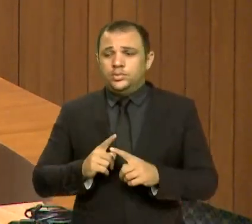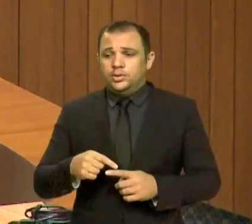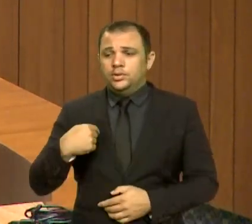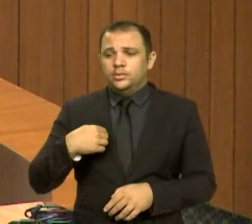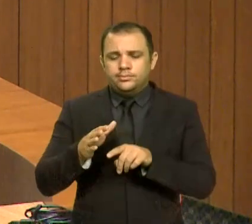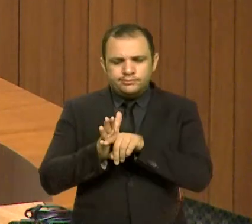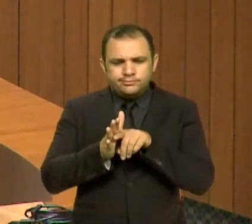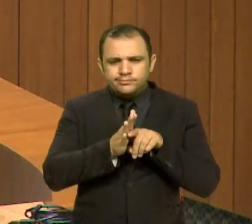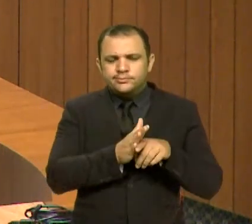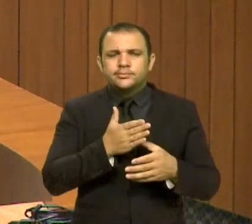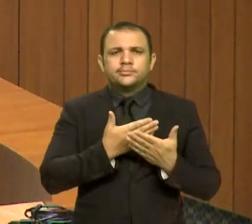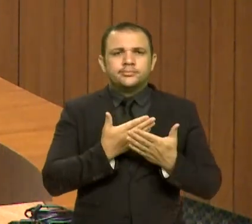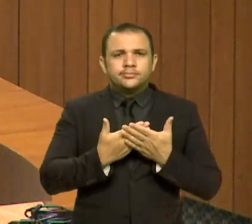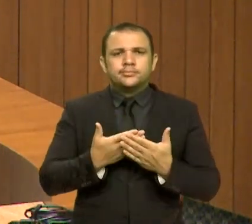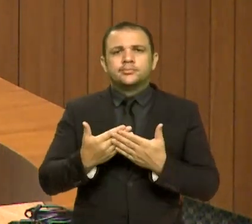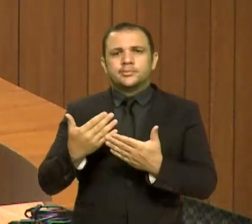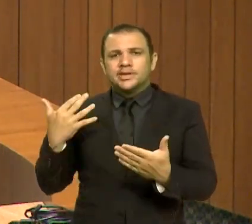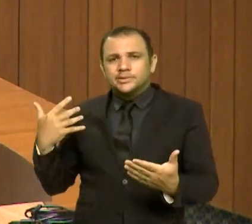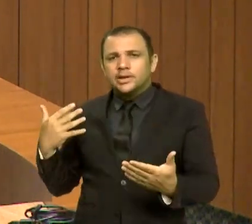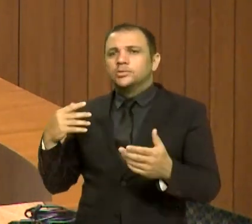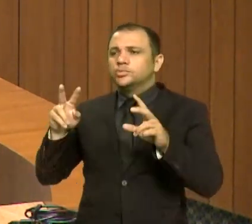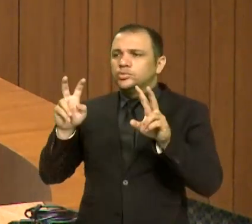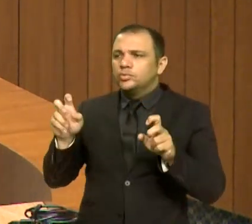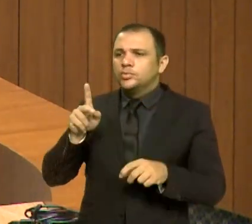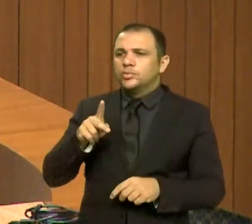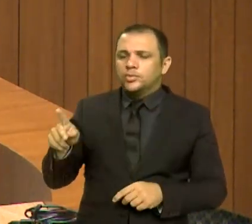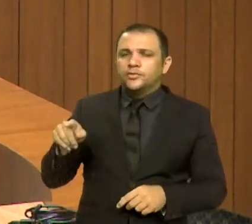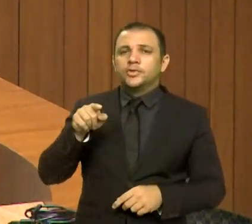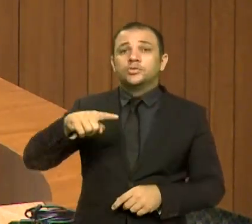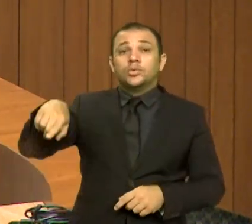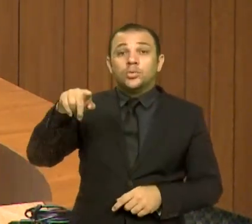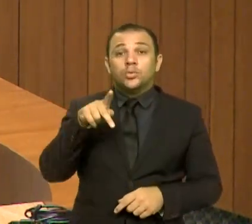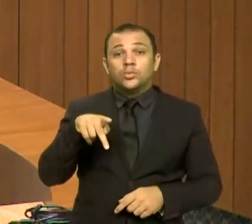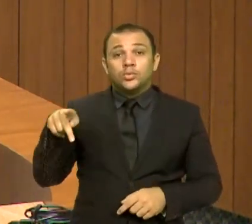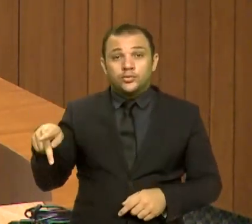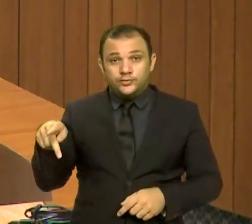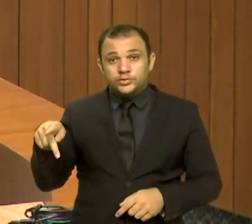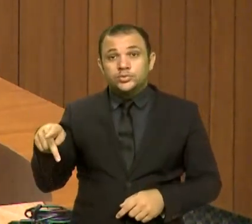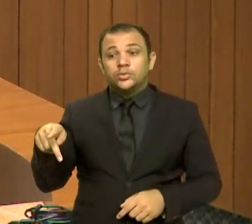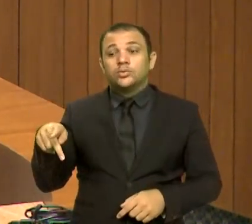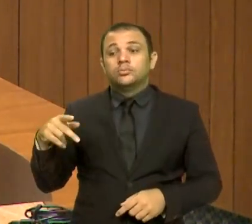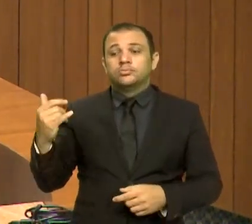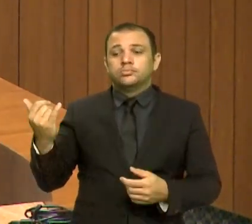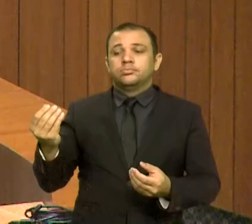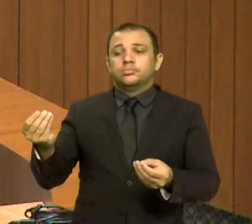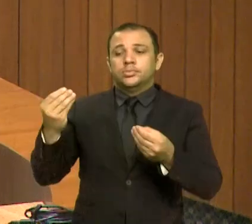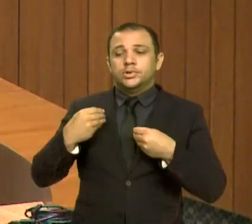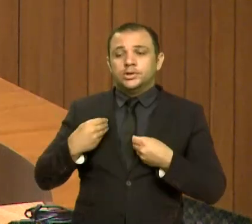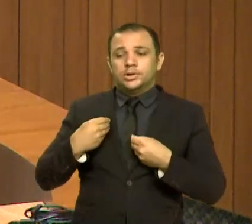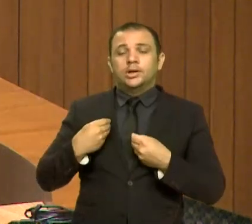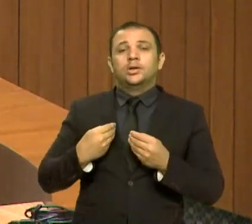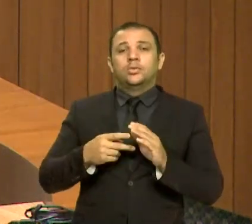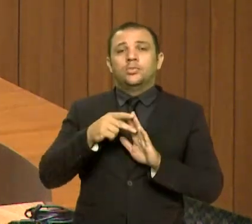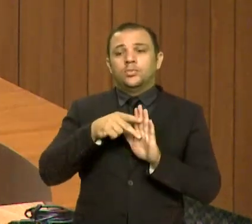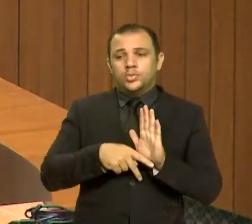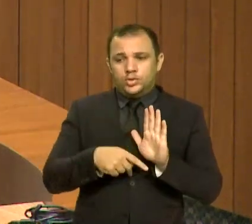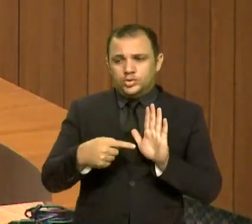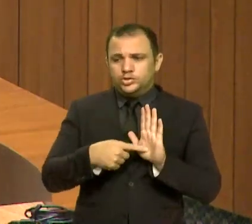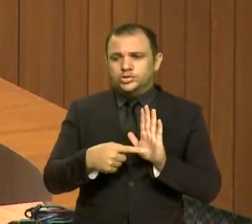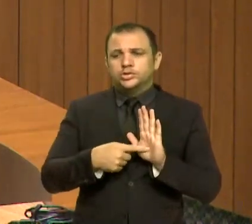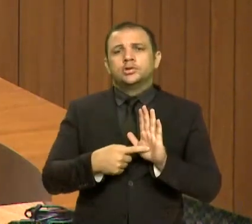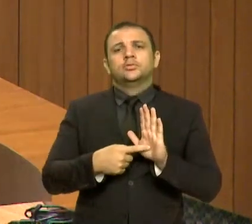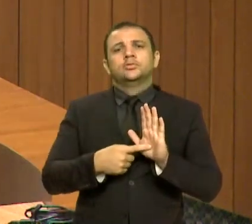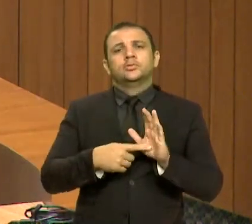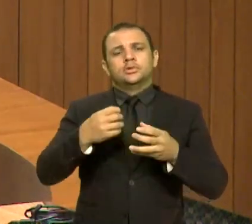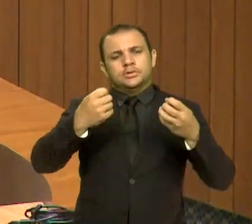esses dias, esse tempo, da questão dos professores. Os professores me passaram um projeto bem fundamentado